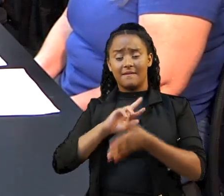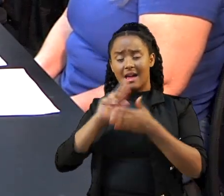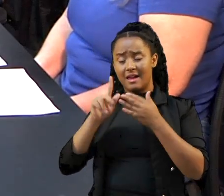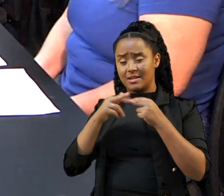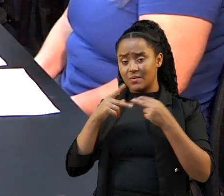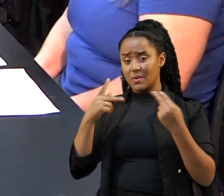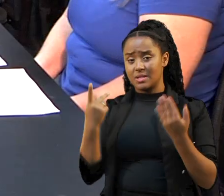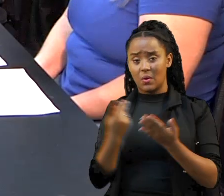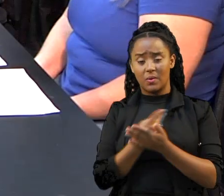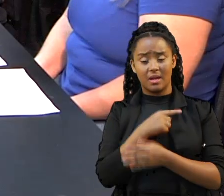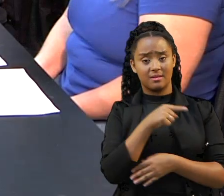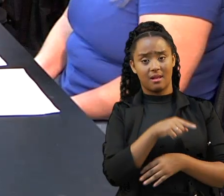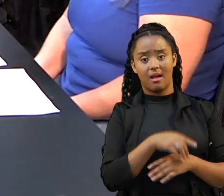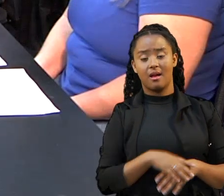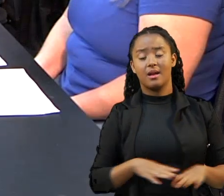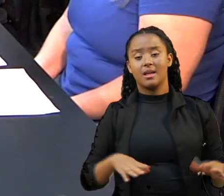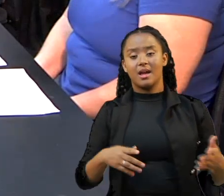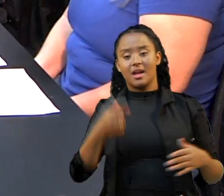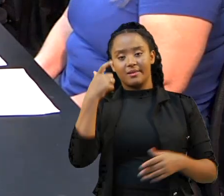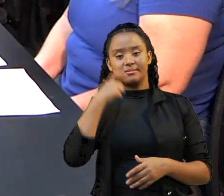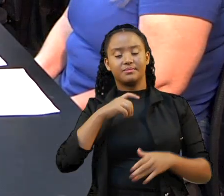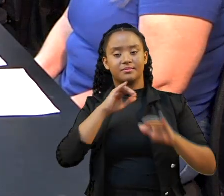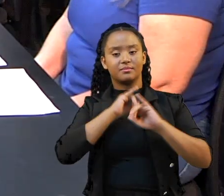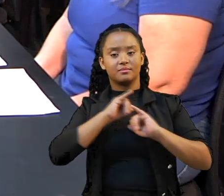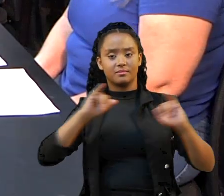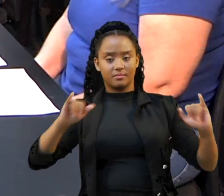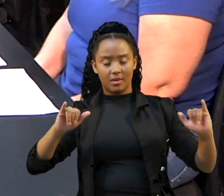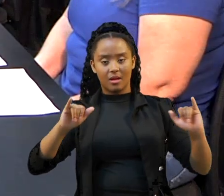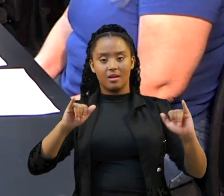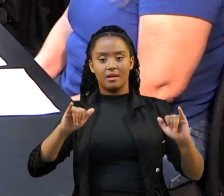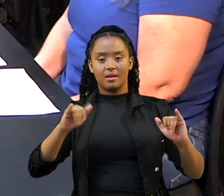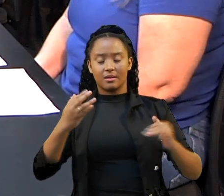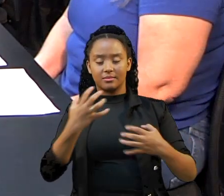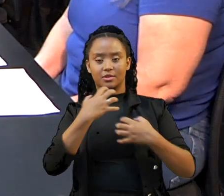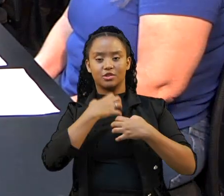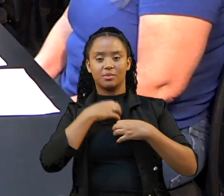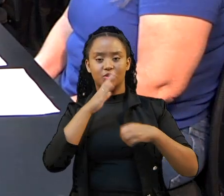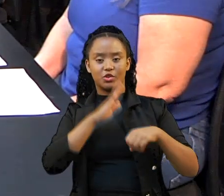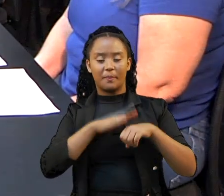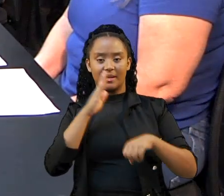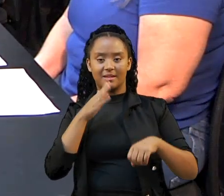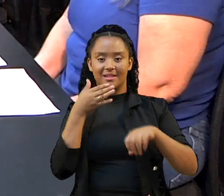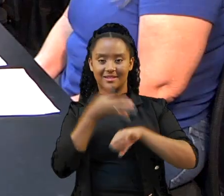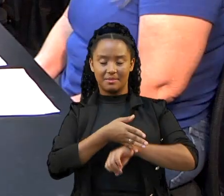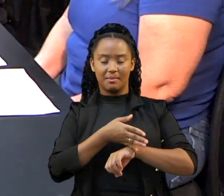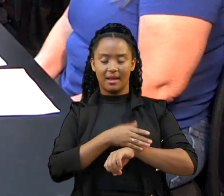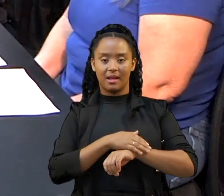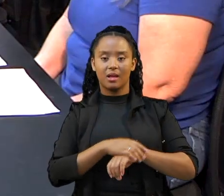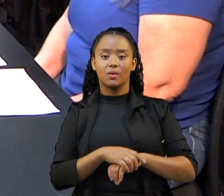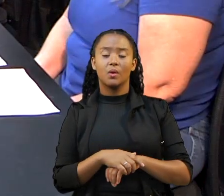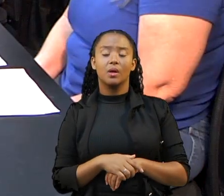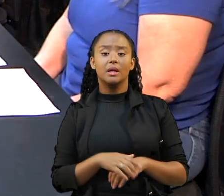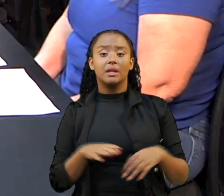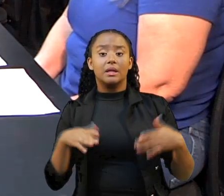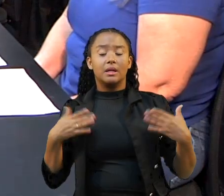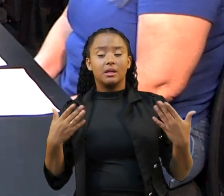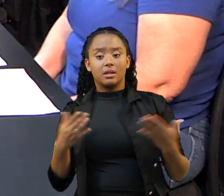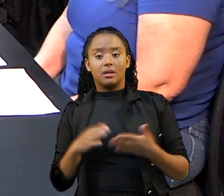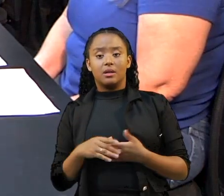E aí a gente, se autodeclarando, se autorreconhecendo e fazendo parte, fazendo esse pertencimento, a